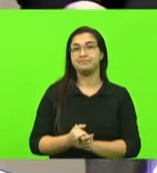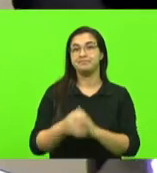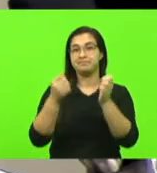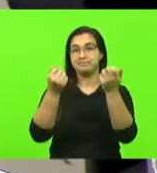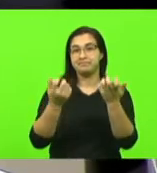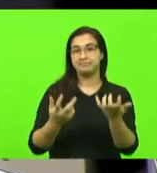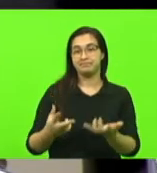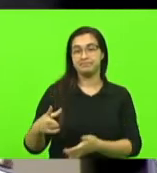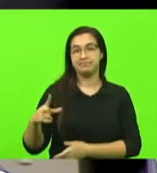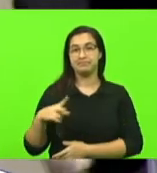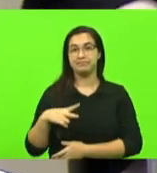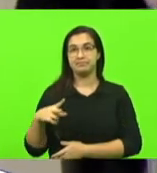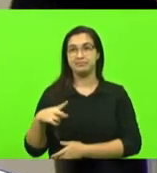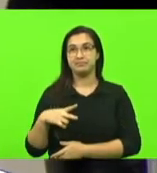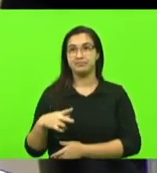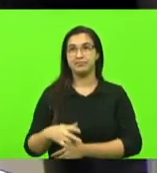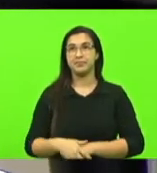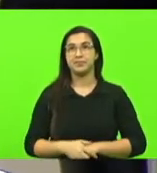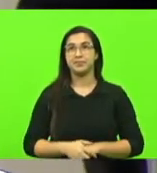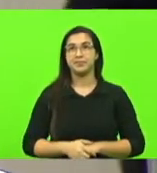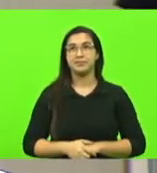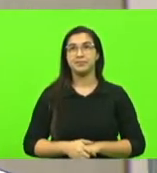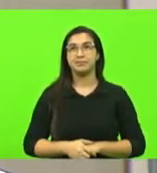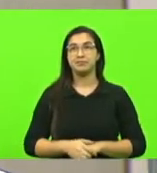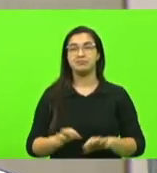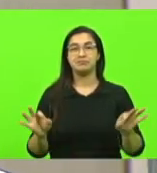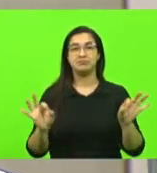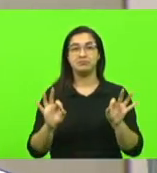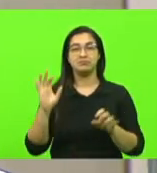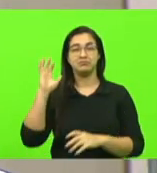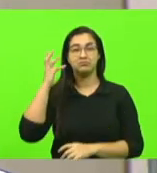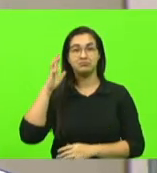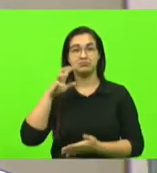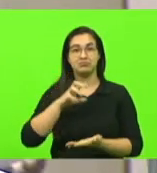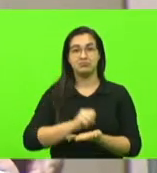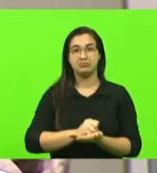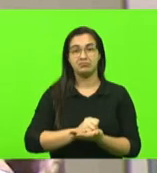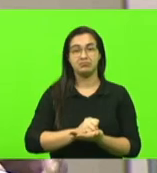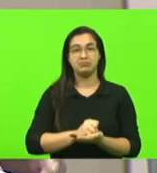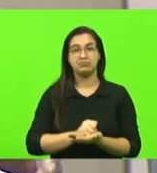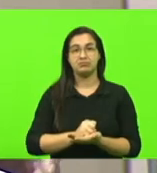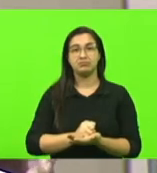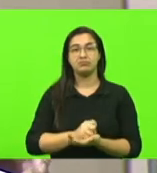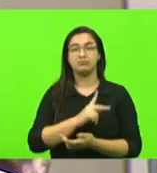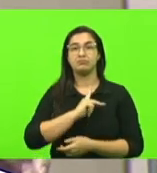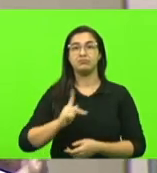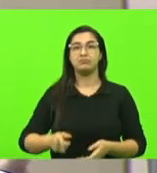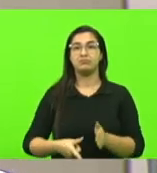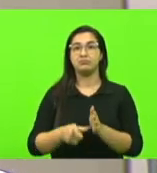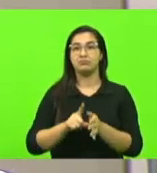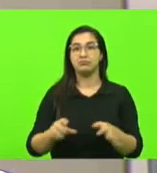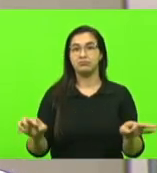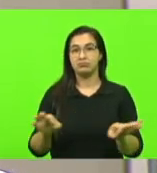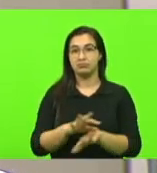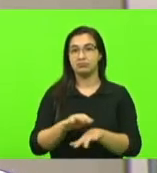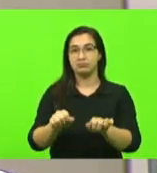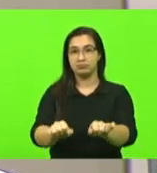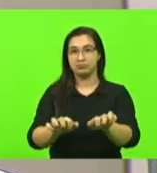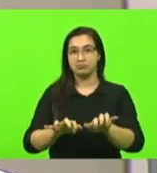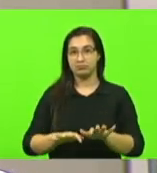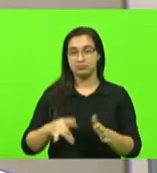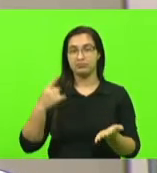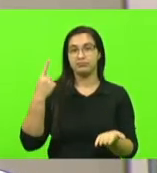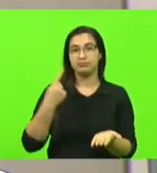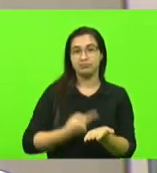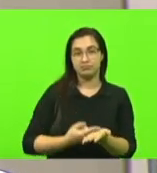explicações pessoais. Não temos oradores inscritos em explicações pessoais. Esta presidência,